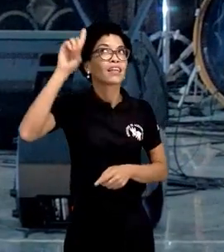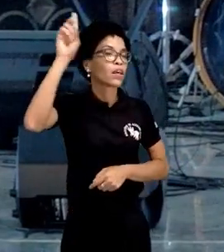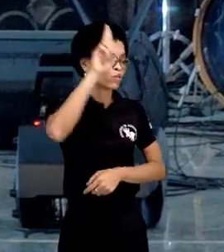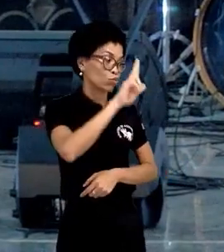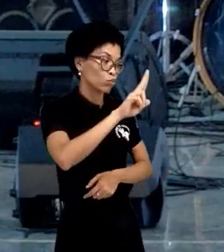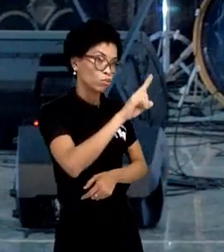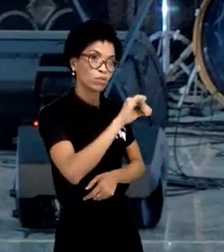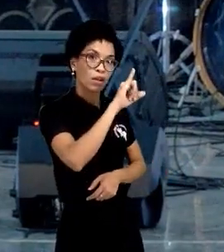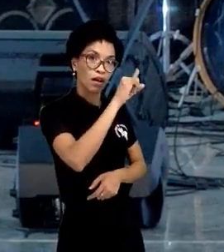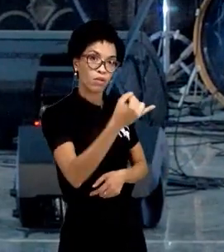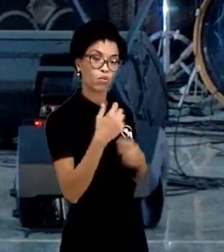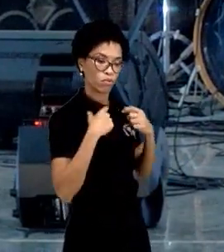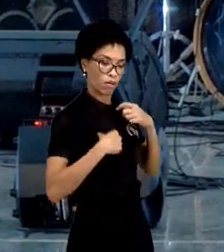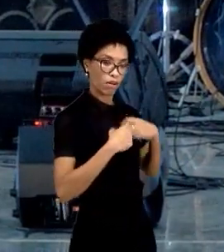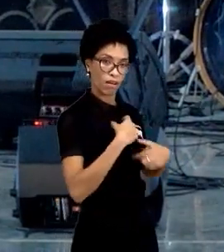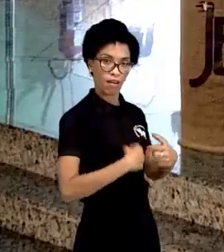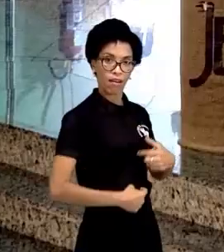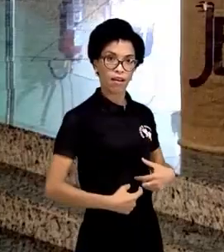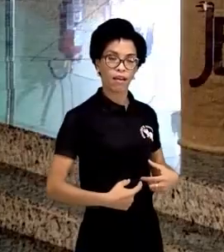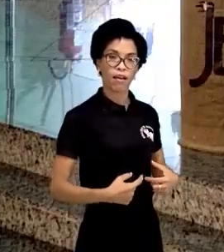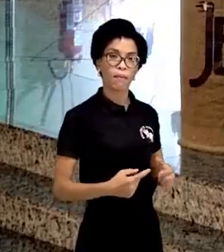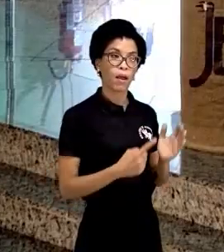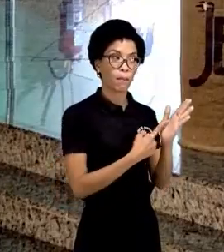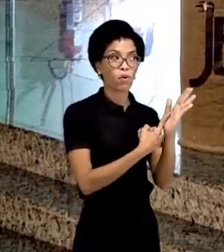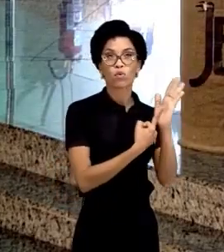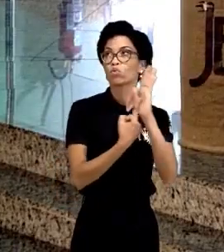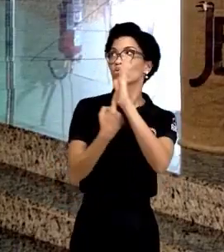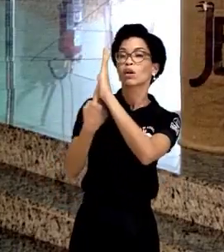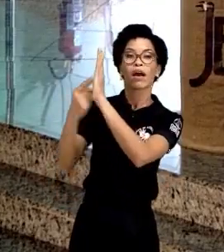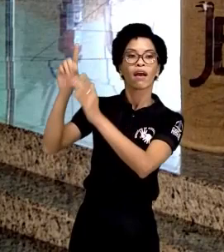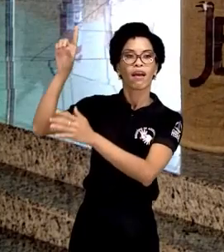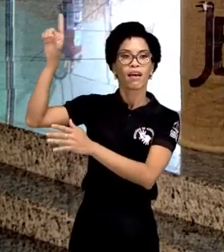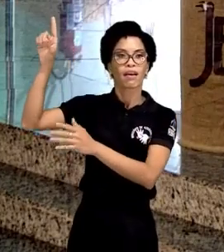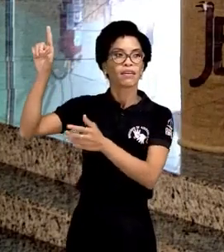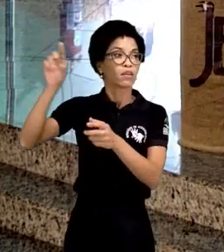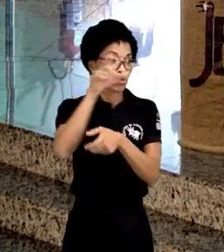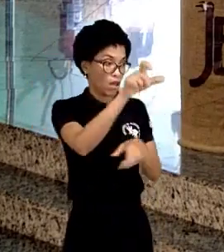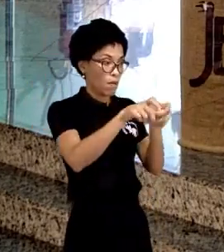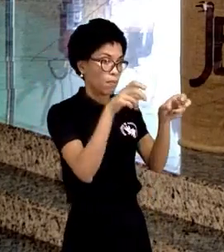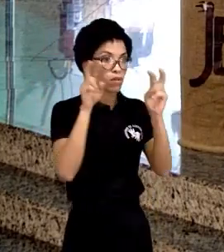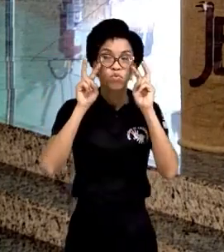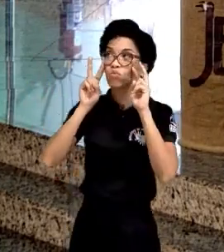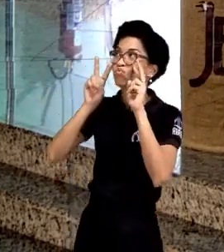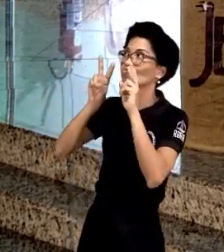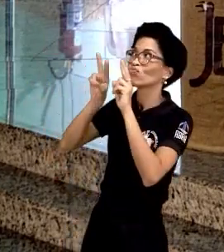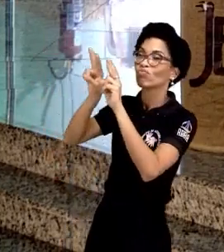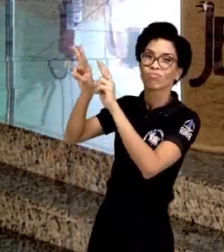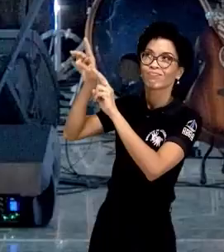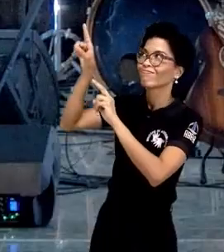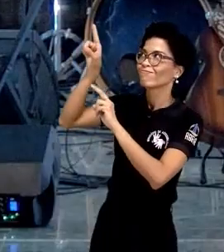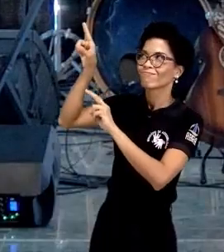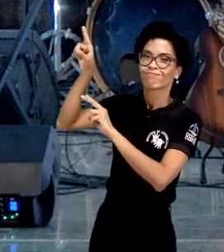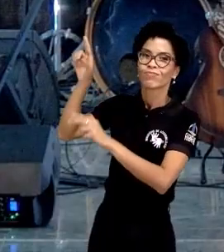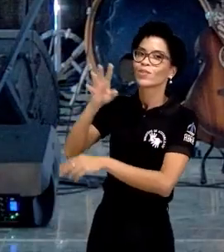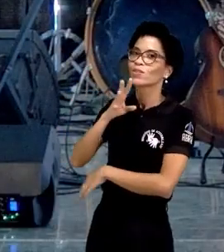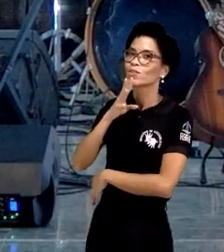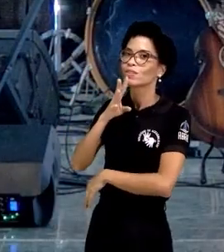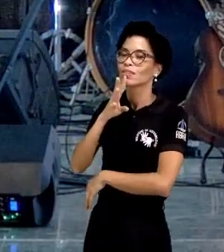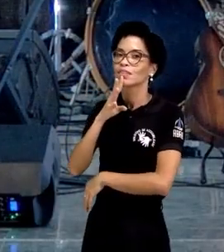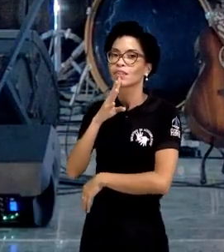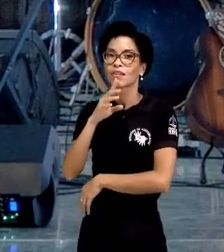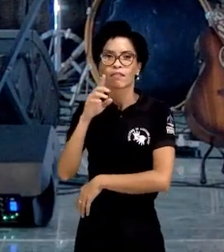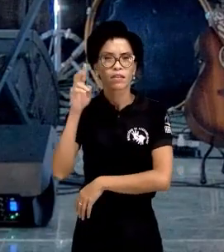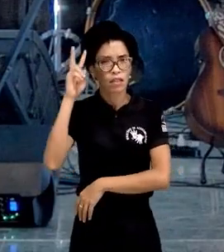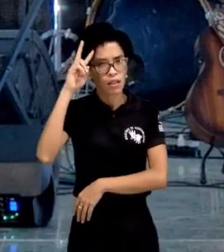levando as pessoas para quem é Deus. Se você for olhar a vida de Daniel, num momento também muito difícil, muito